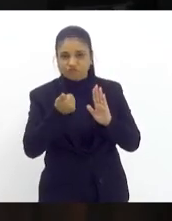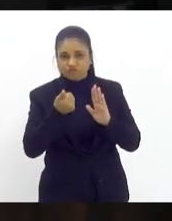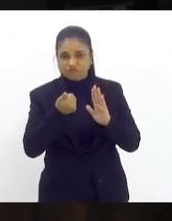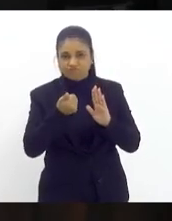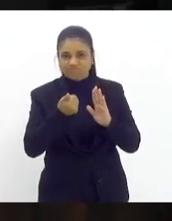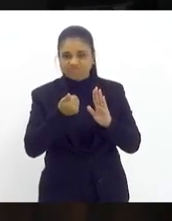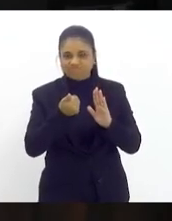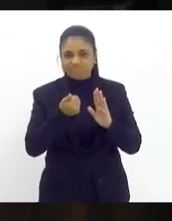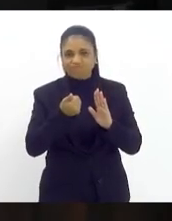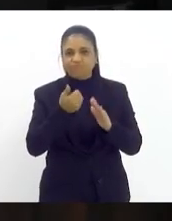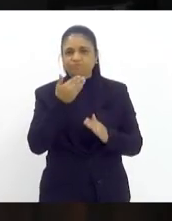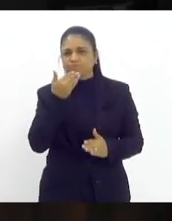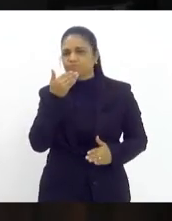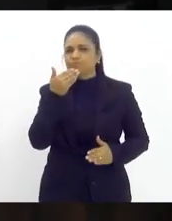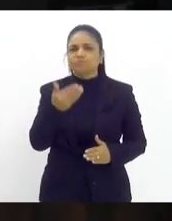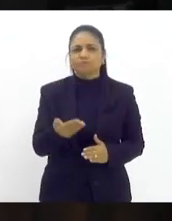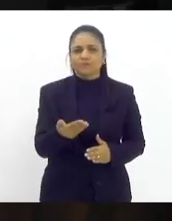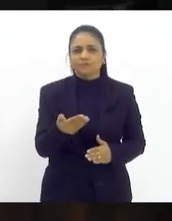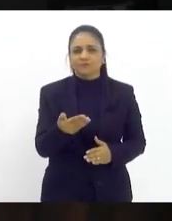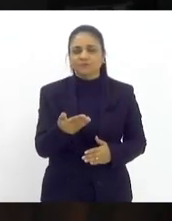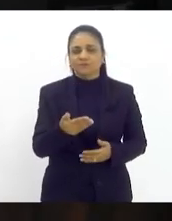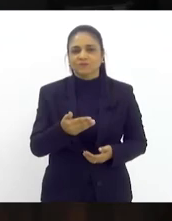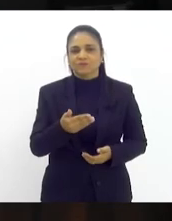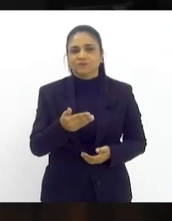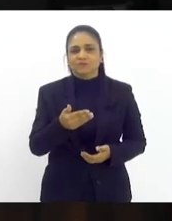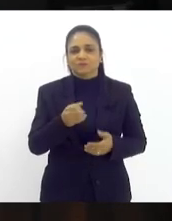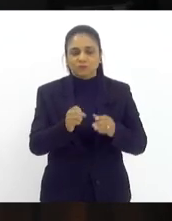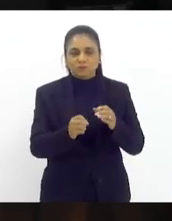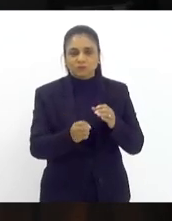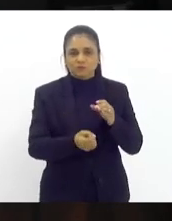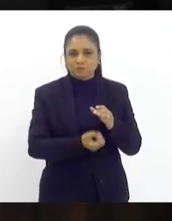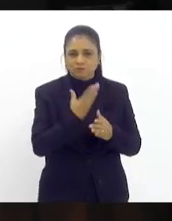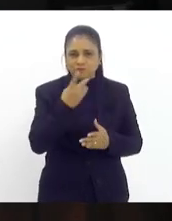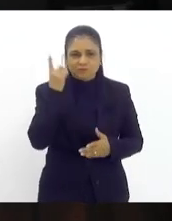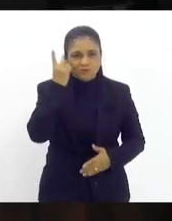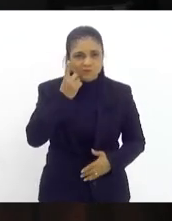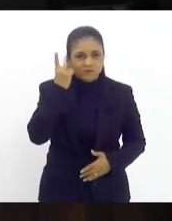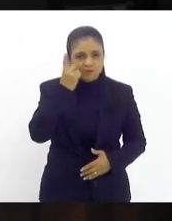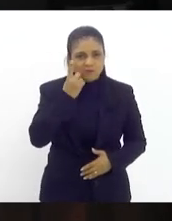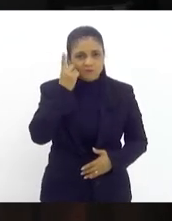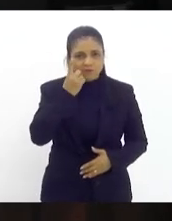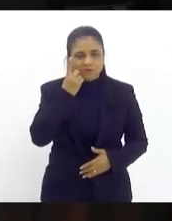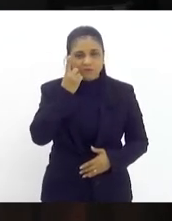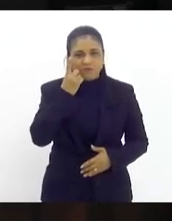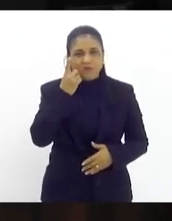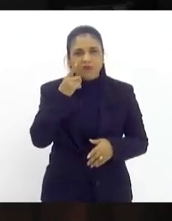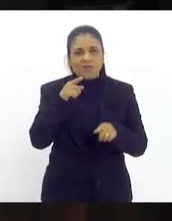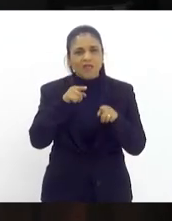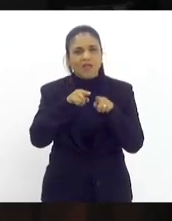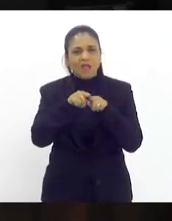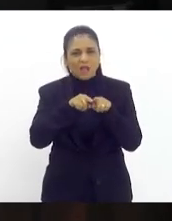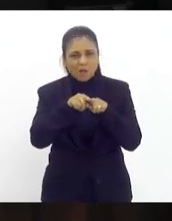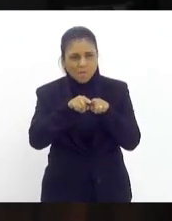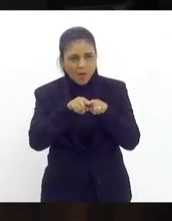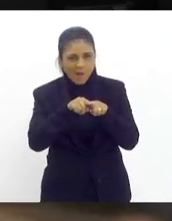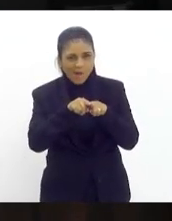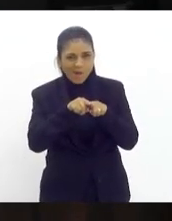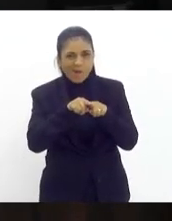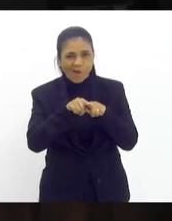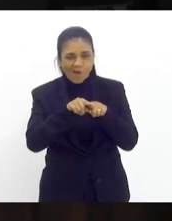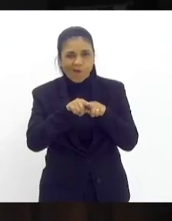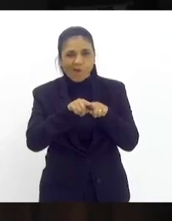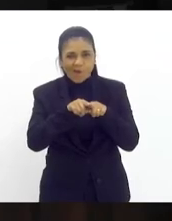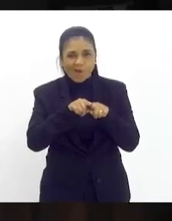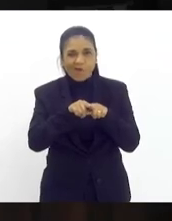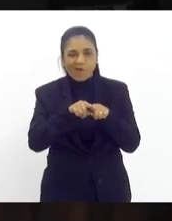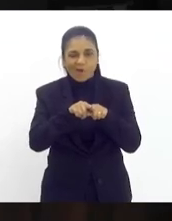a pedido do autor do irmão do autor do irmão do autor que pode se